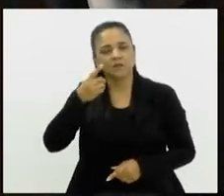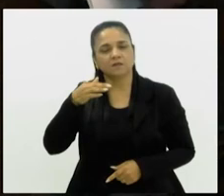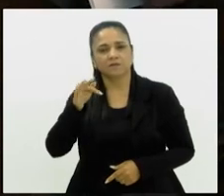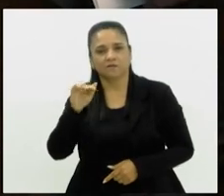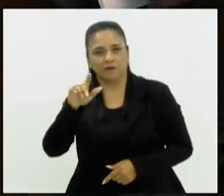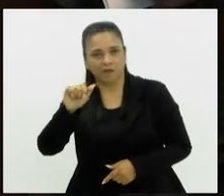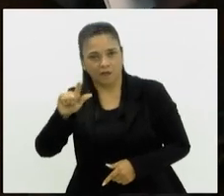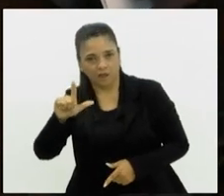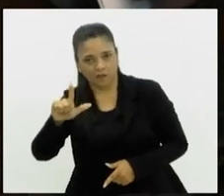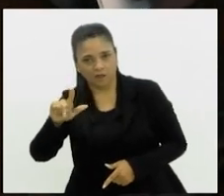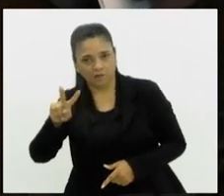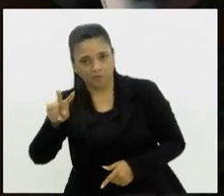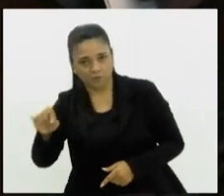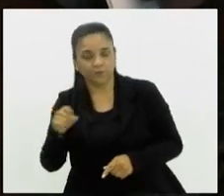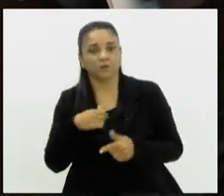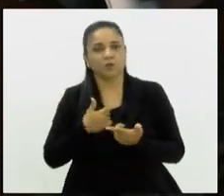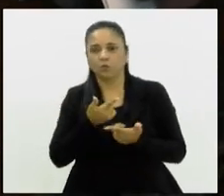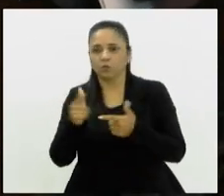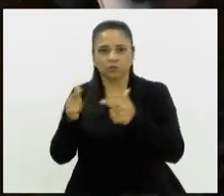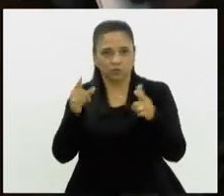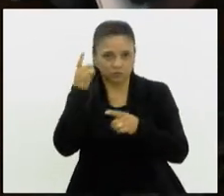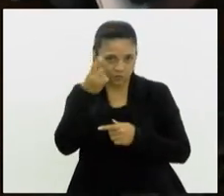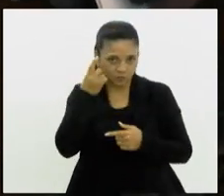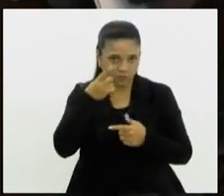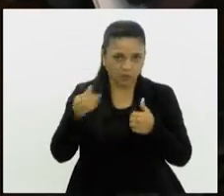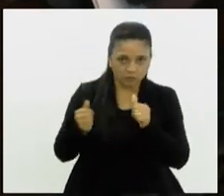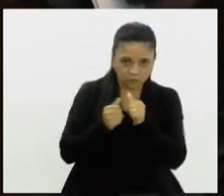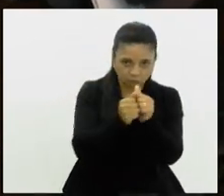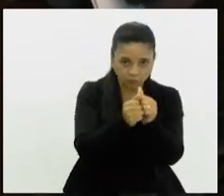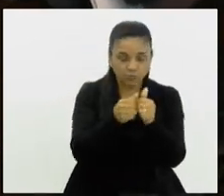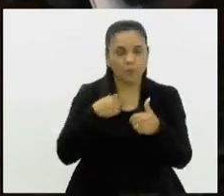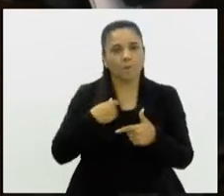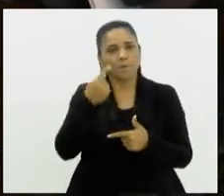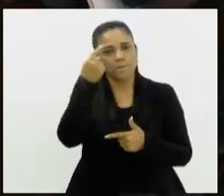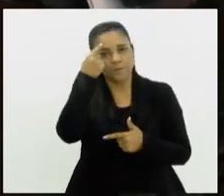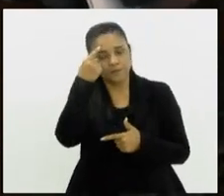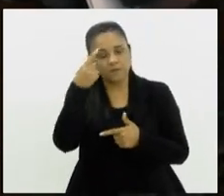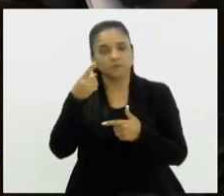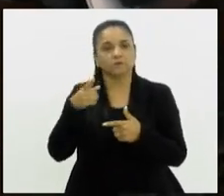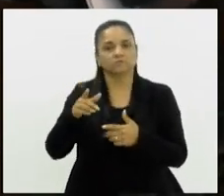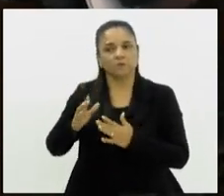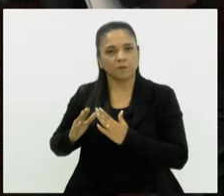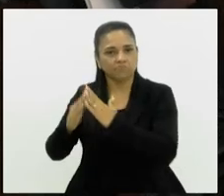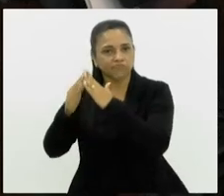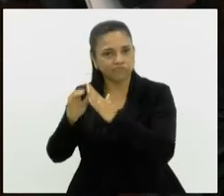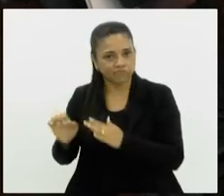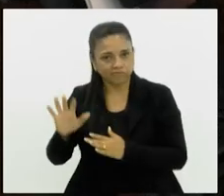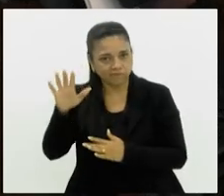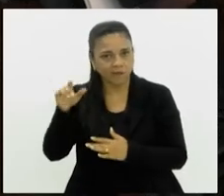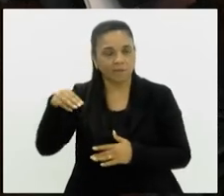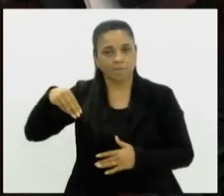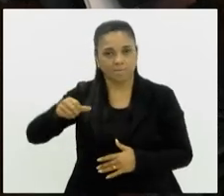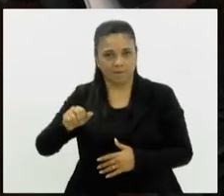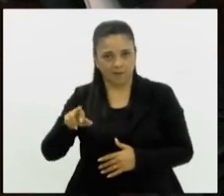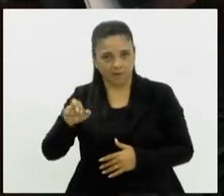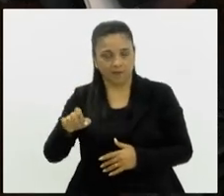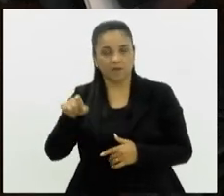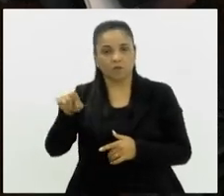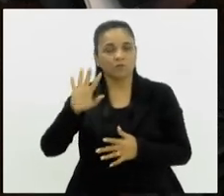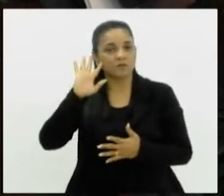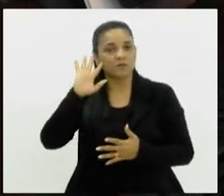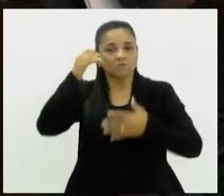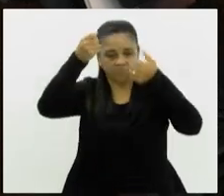outros deputados. E queria, dentro dessa linha, pensando também na Maré, como referiu a deputada Renata